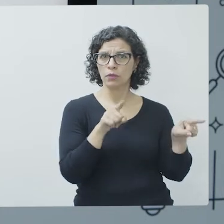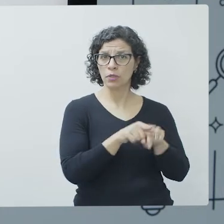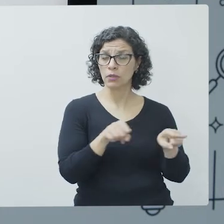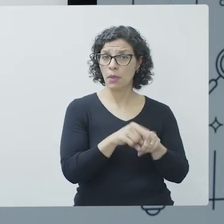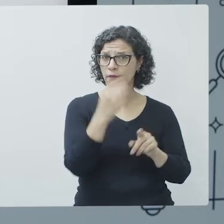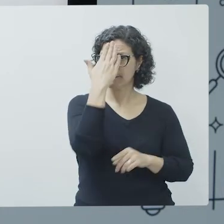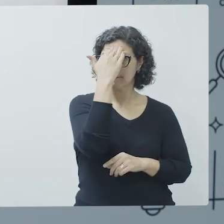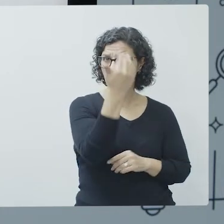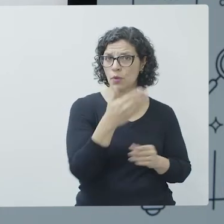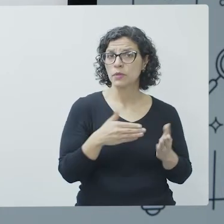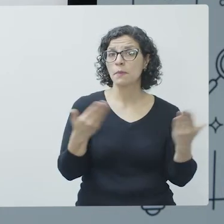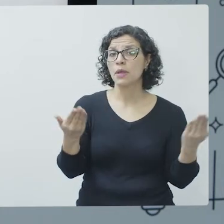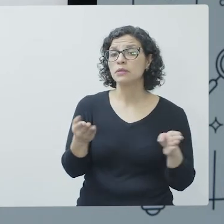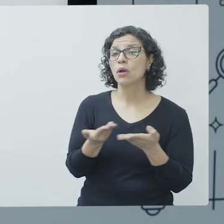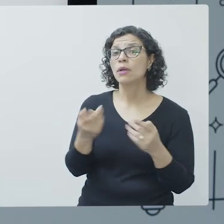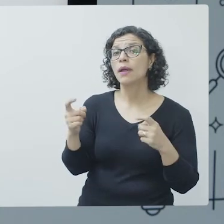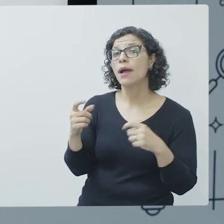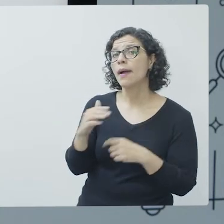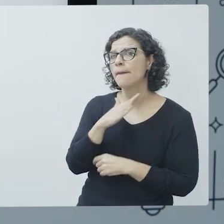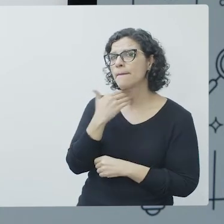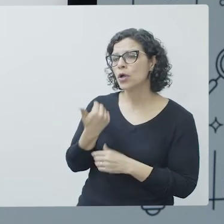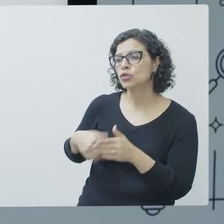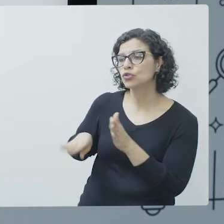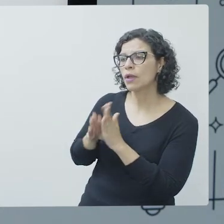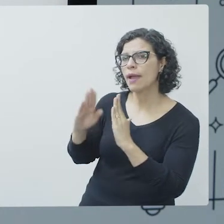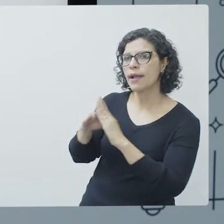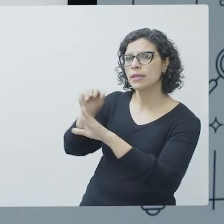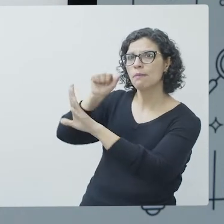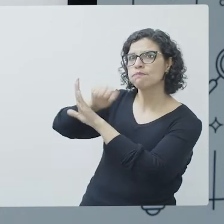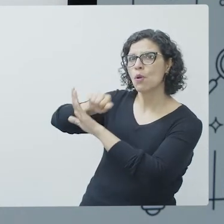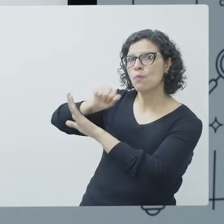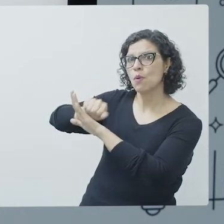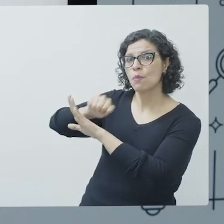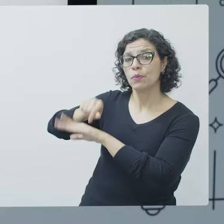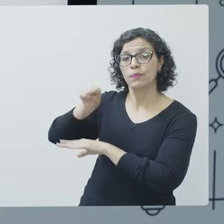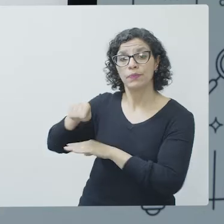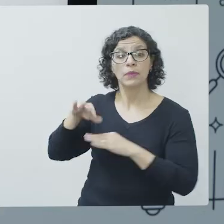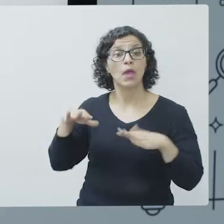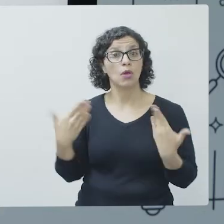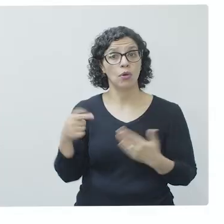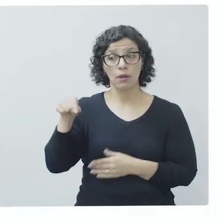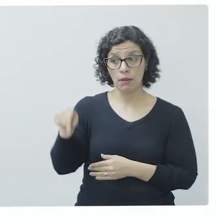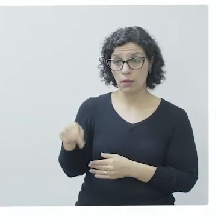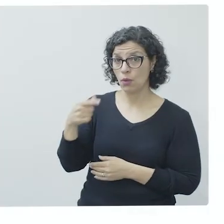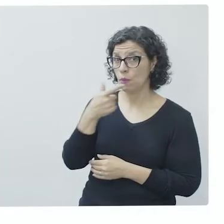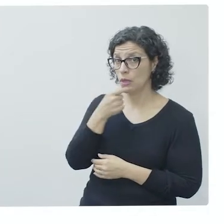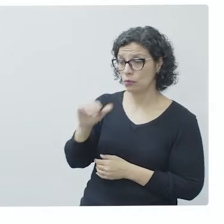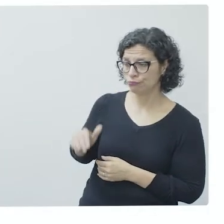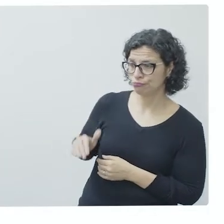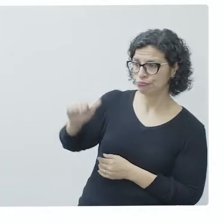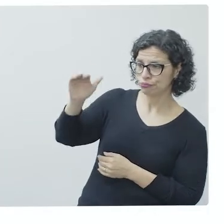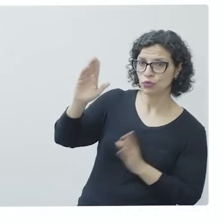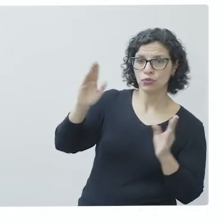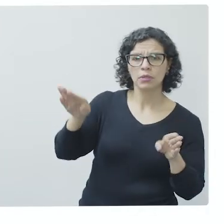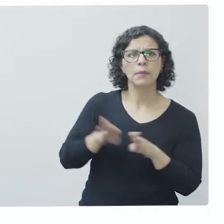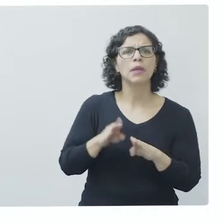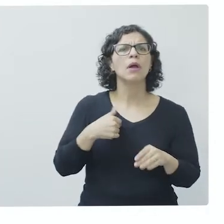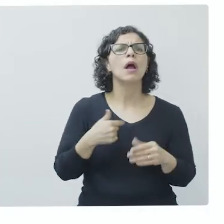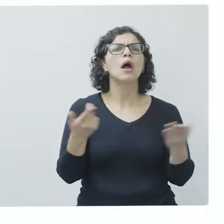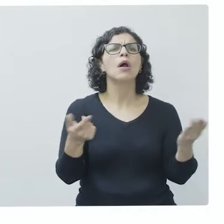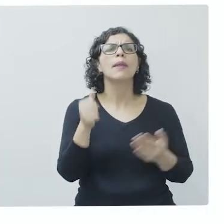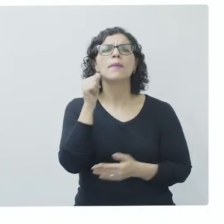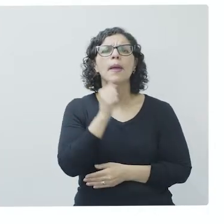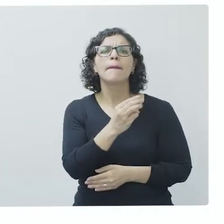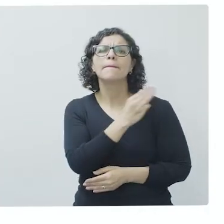médico famoso, mas a morte vai até a casa dele. Agora que o afilhado já está crescido, o que a